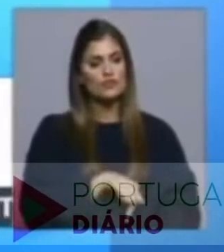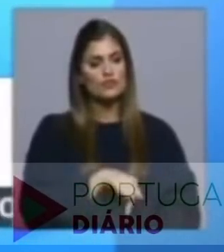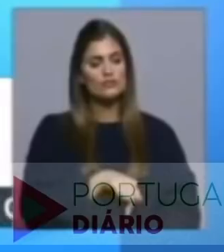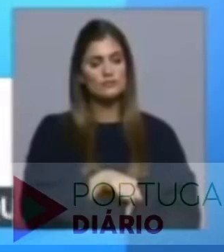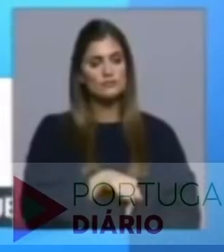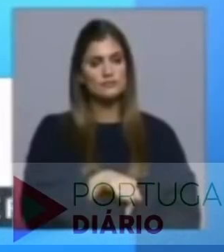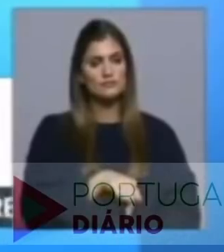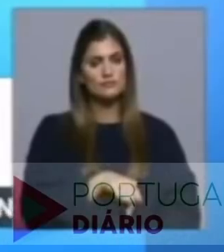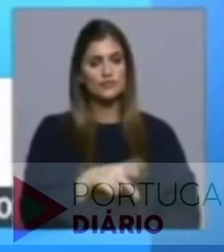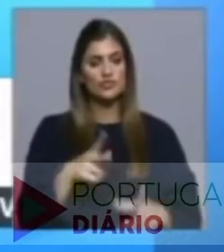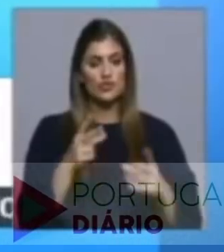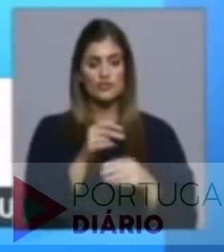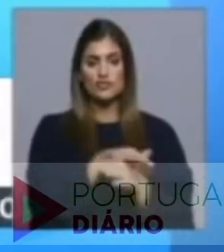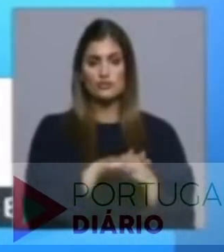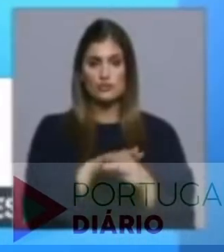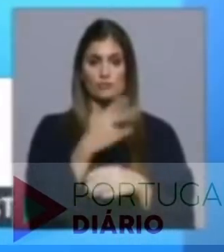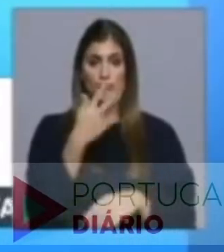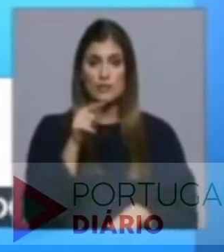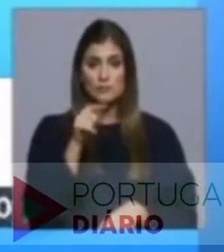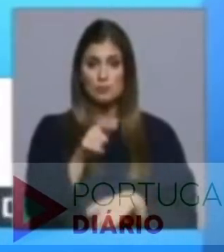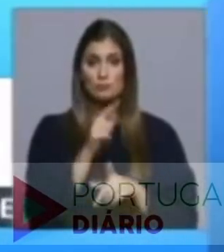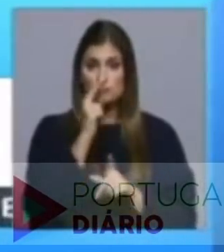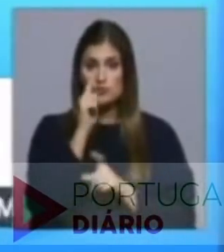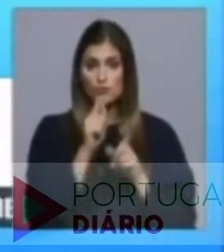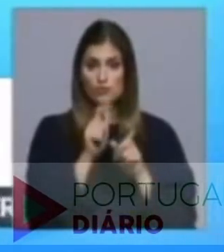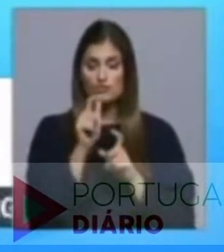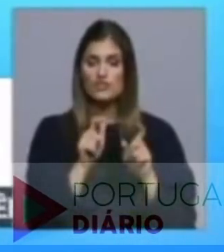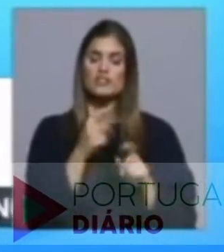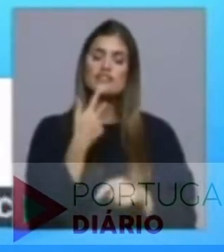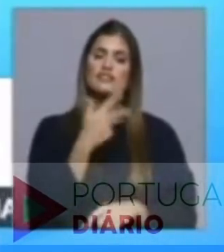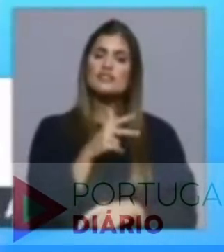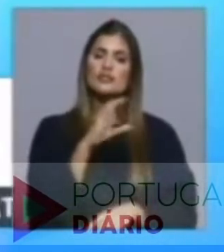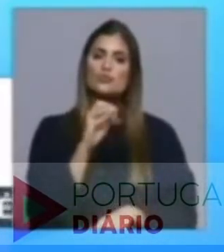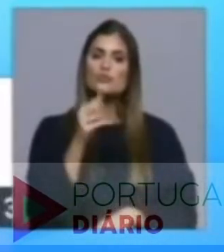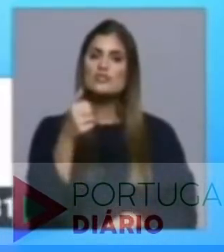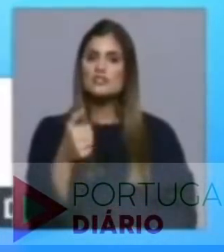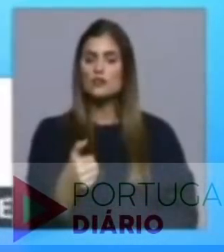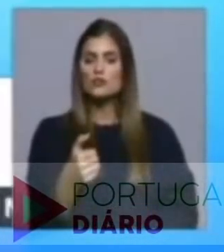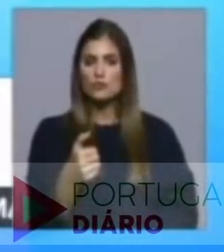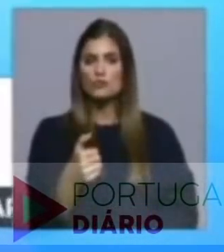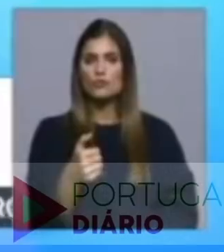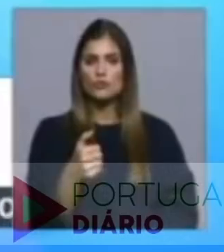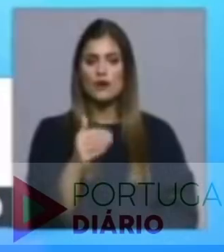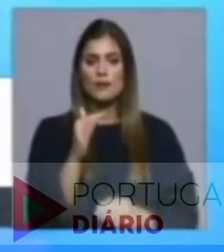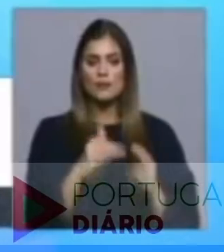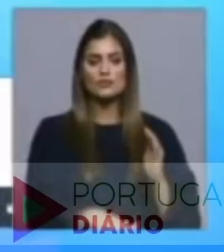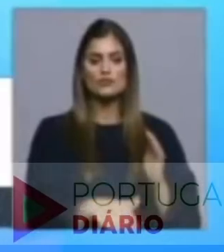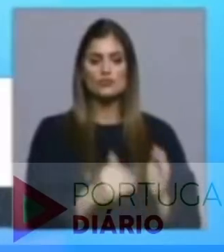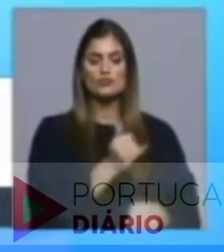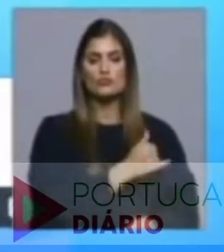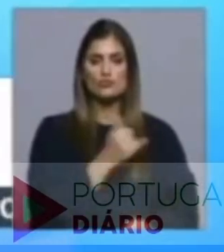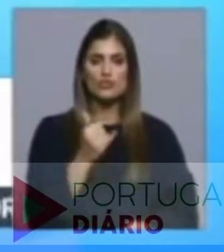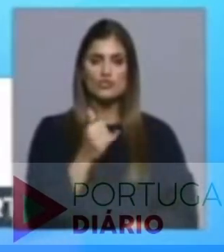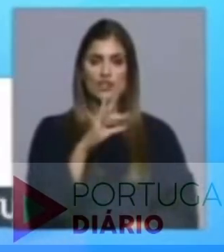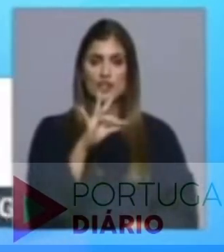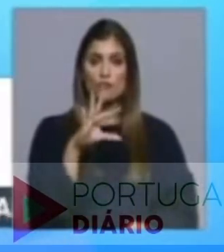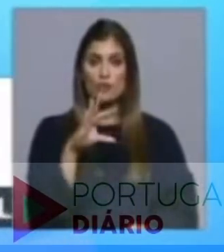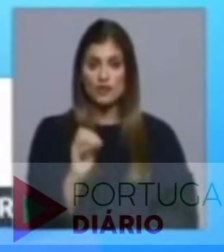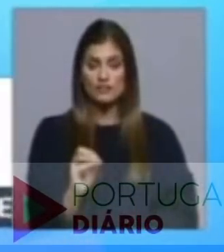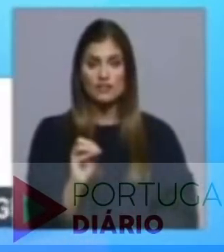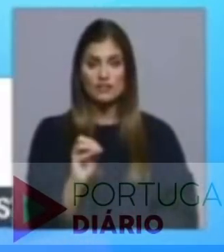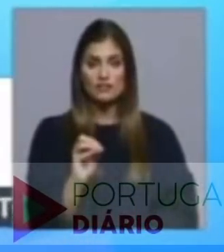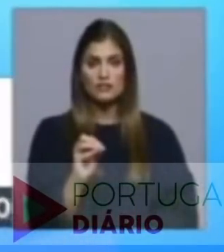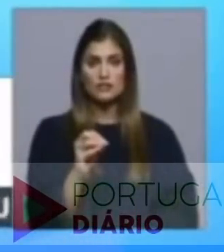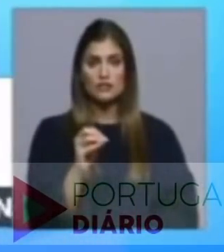de novos casos por 100 mil habitantes de 105, francamente abaixo dos 240